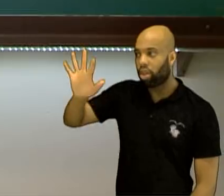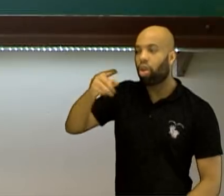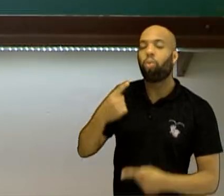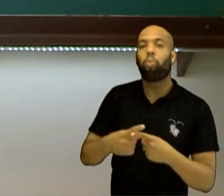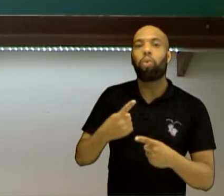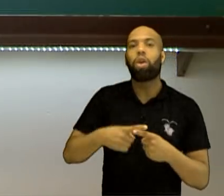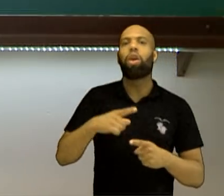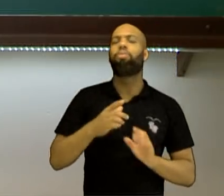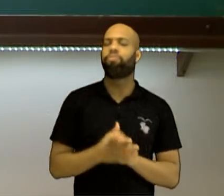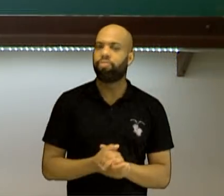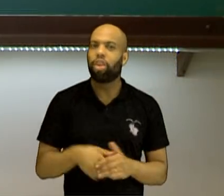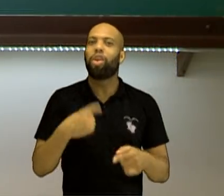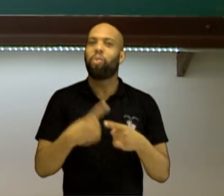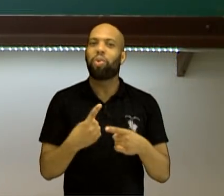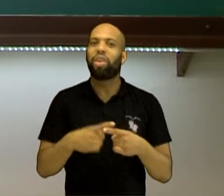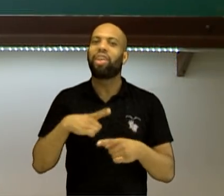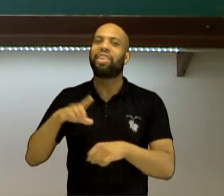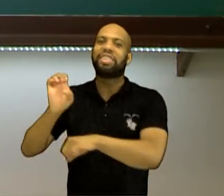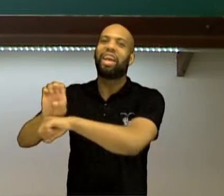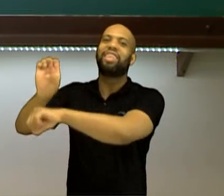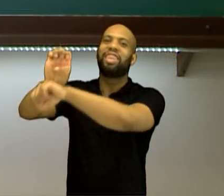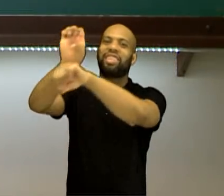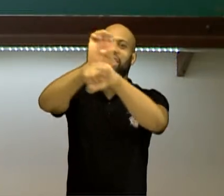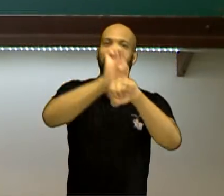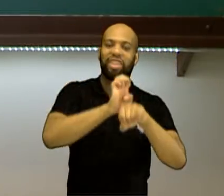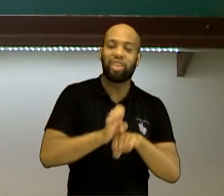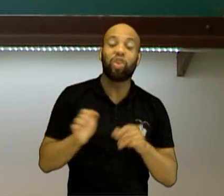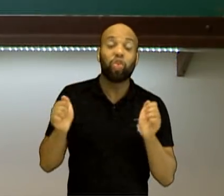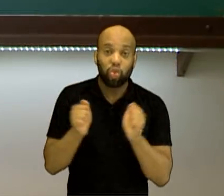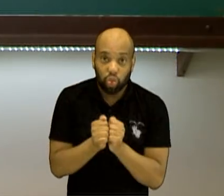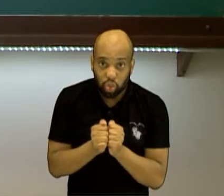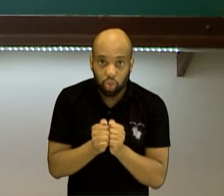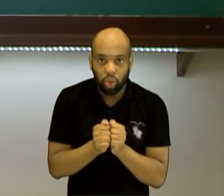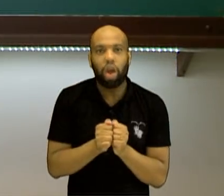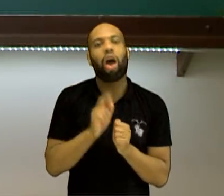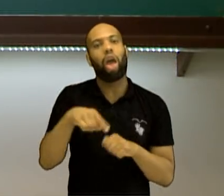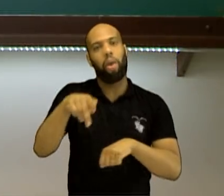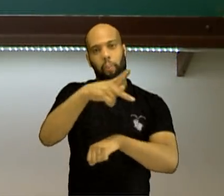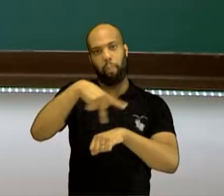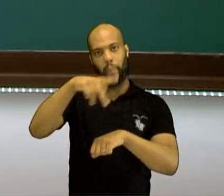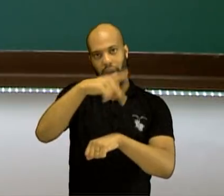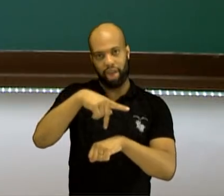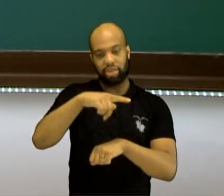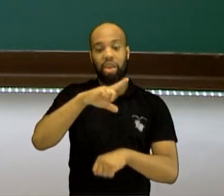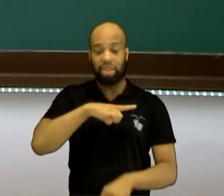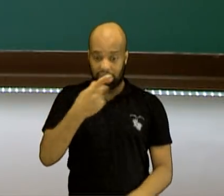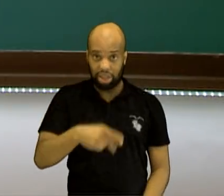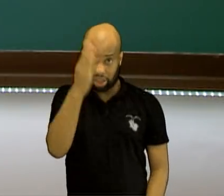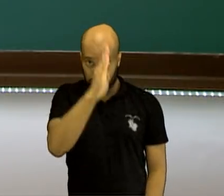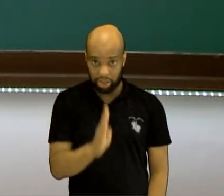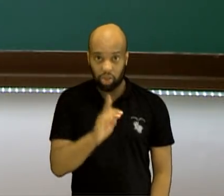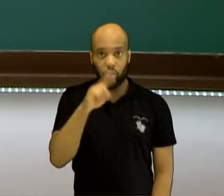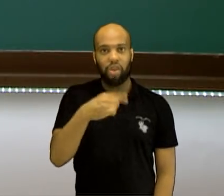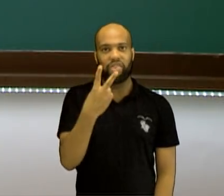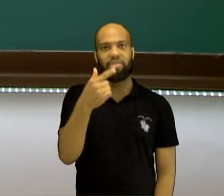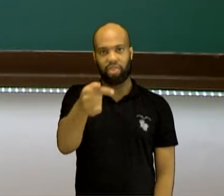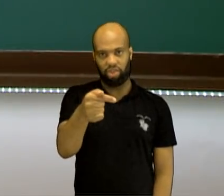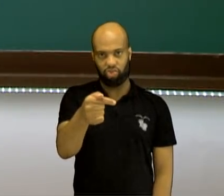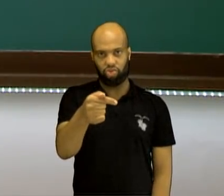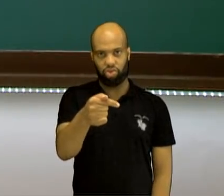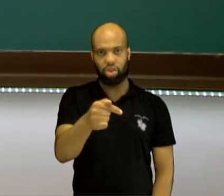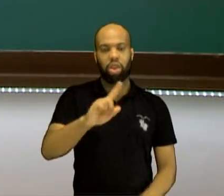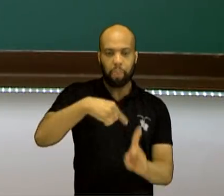reunimos vários estados em uma só nação. Somos 27 unidades federativas, né, contando com o Distrito